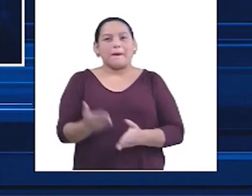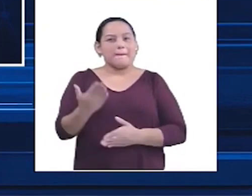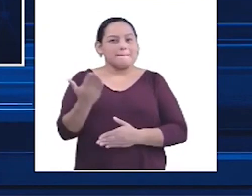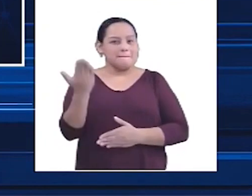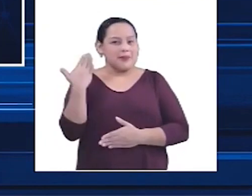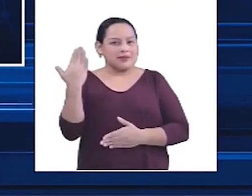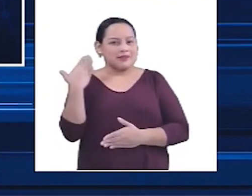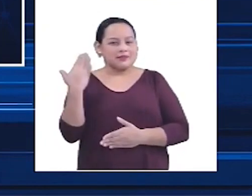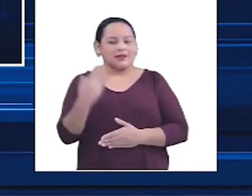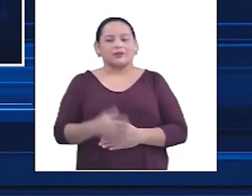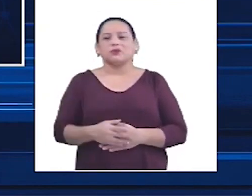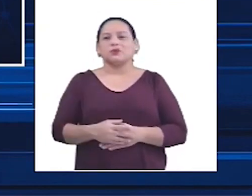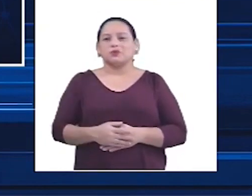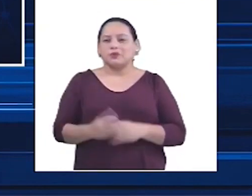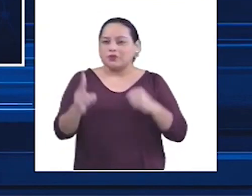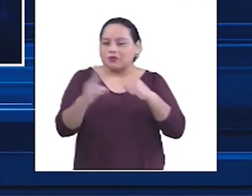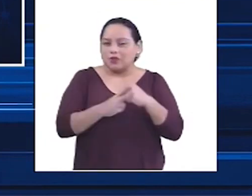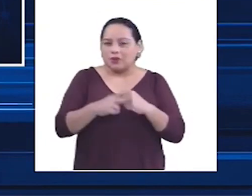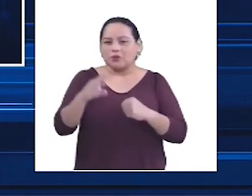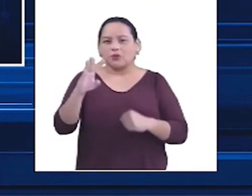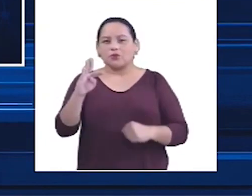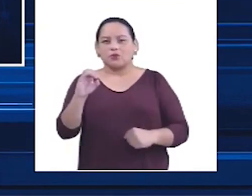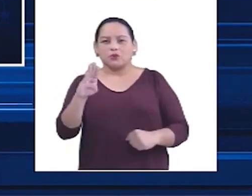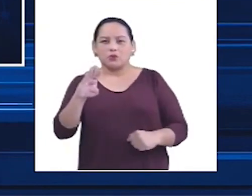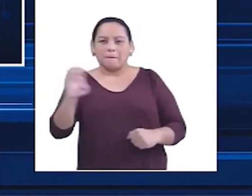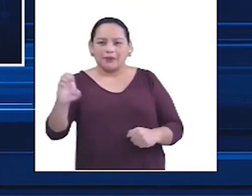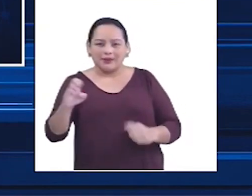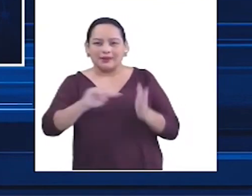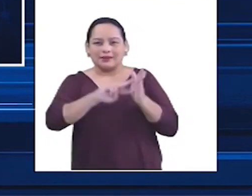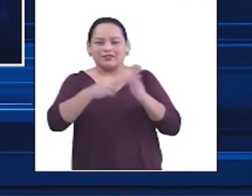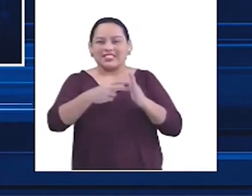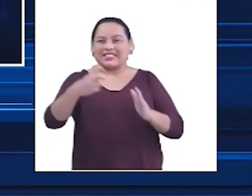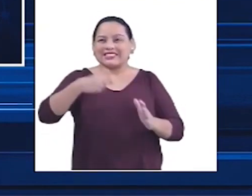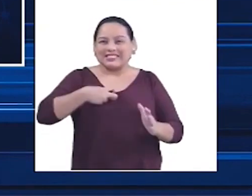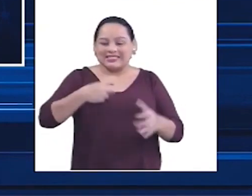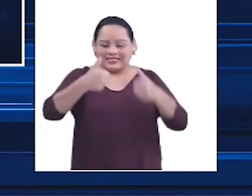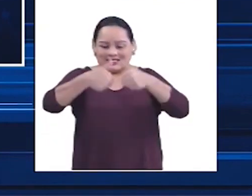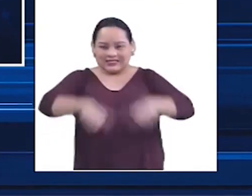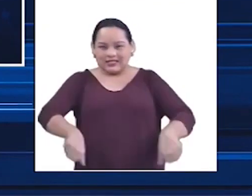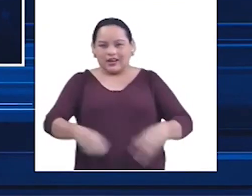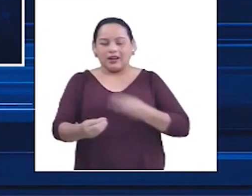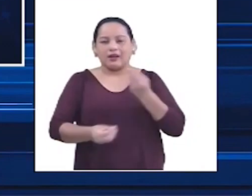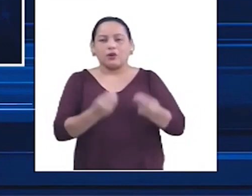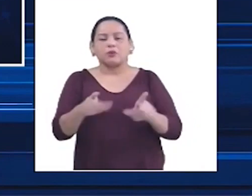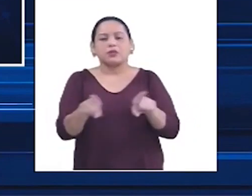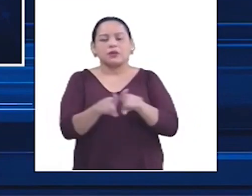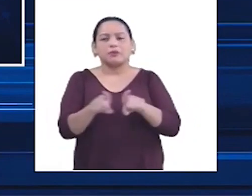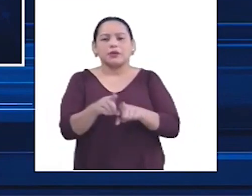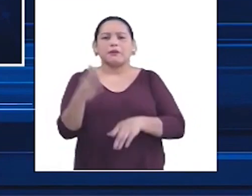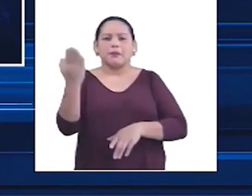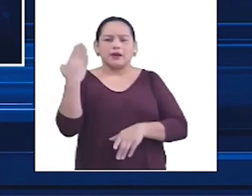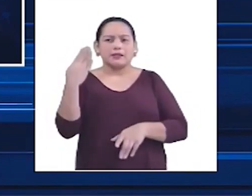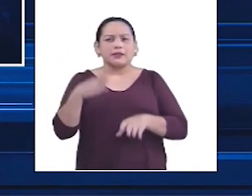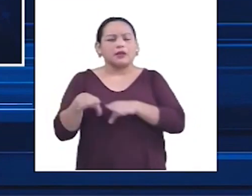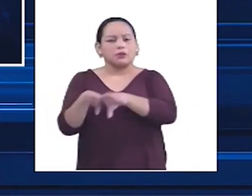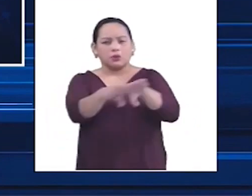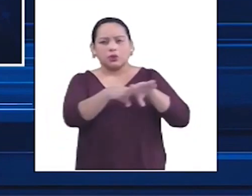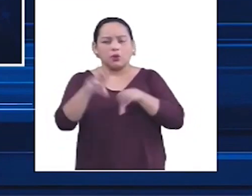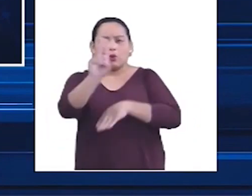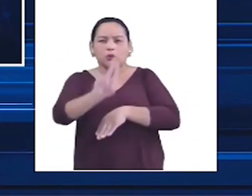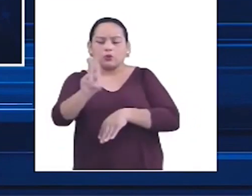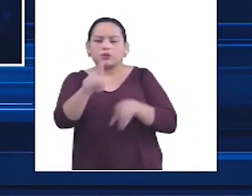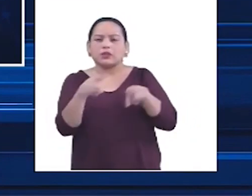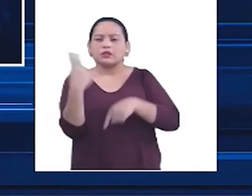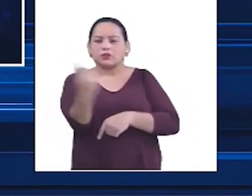verbo to be, né? O verbo to be é um verbo muito utilizado e ele tem suas formas no passado igualmente utilizados e que nós